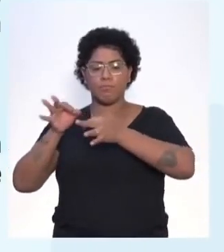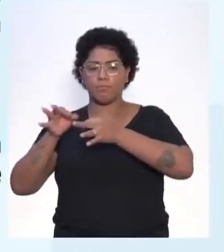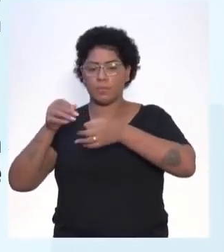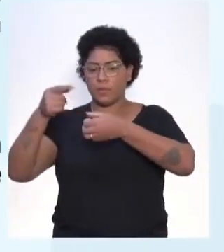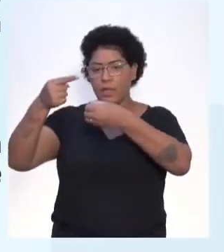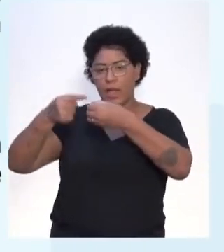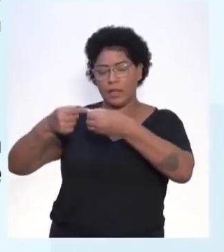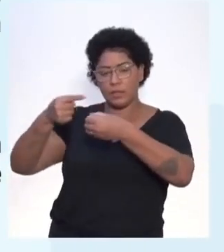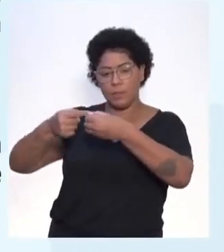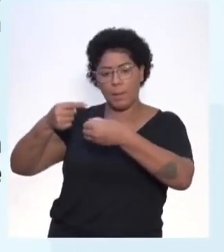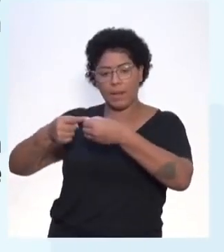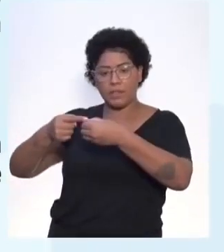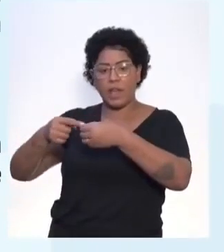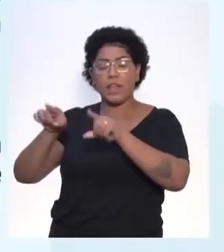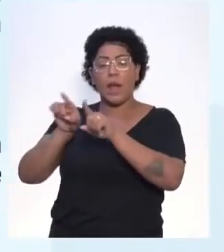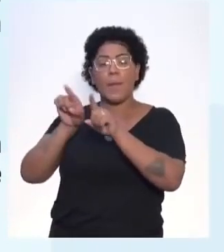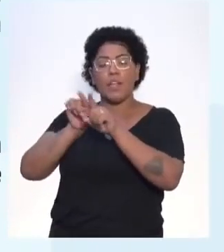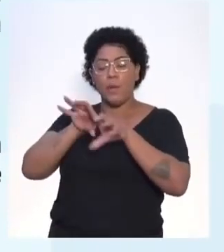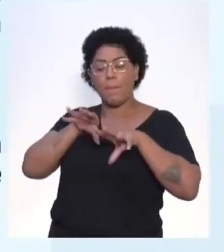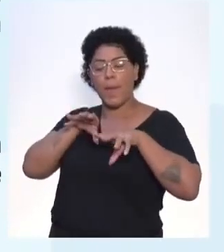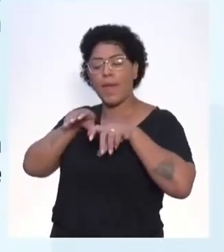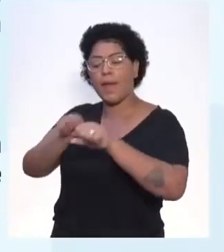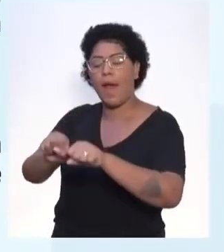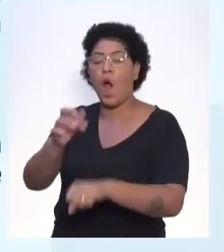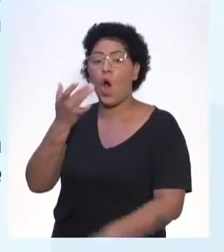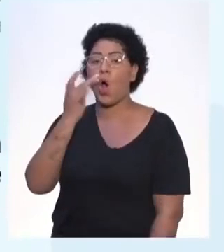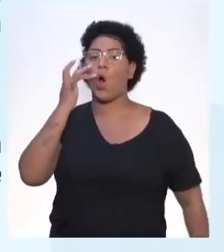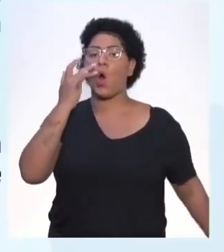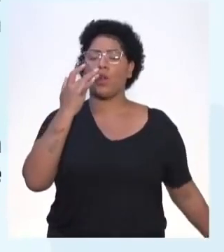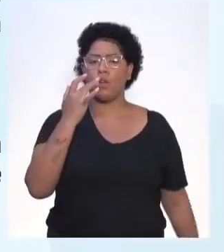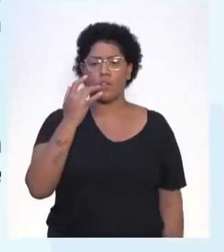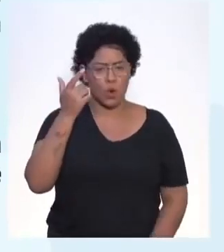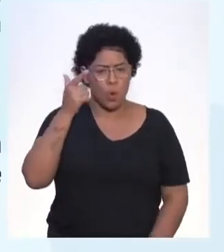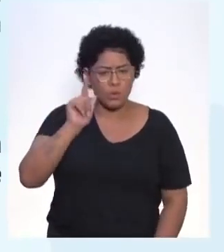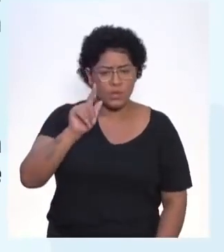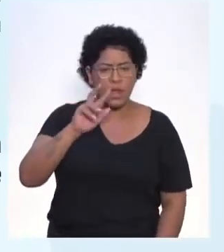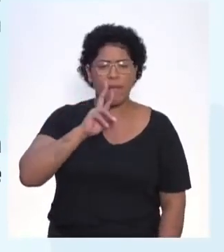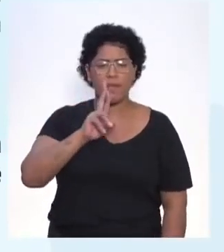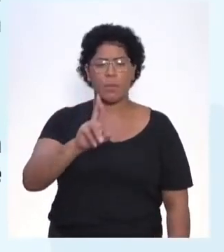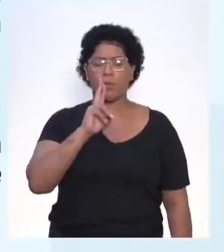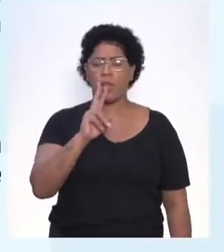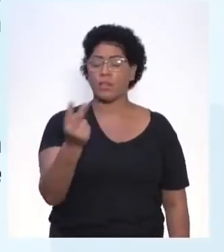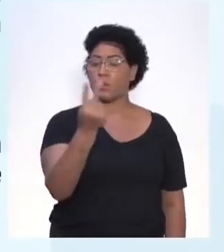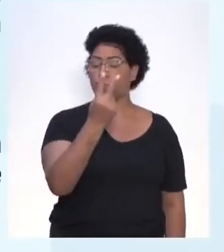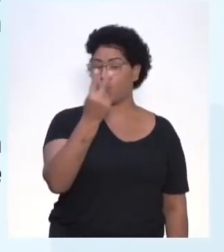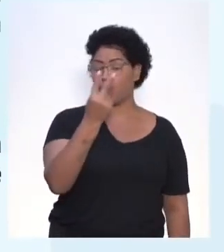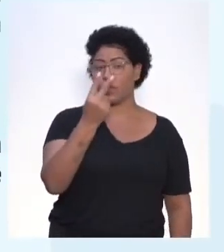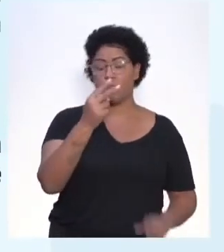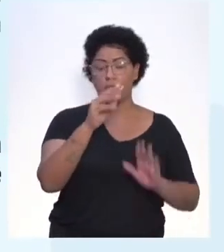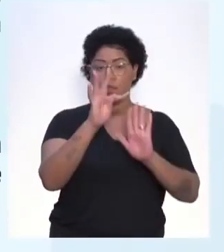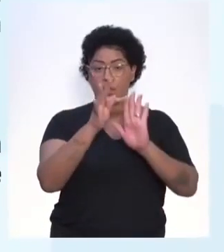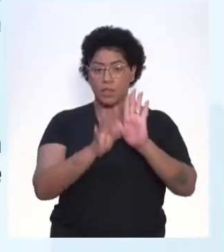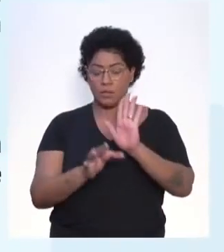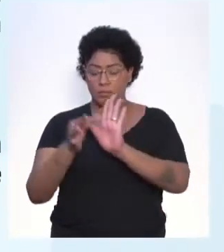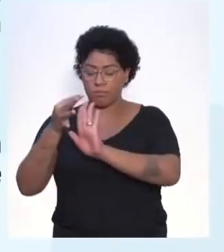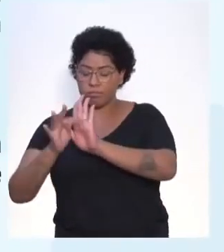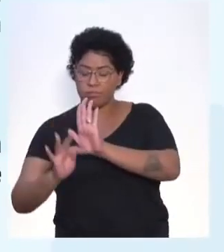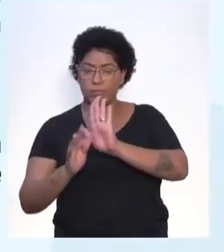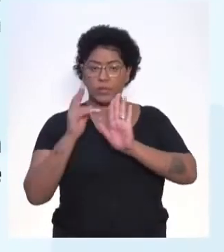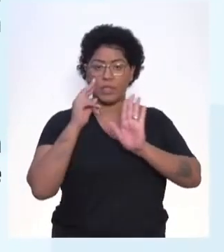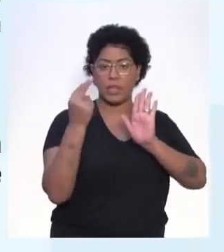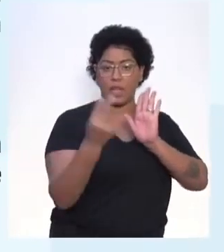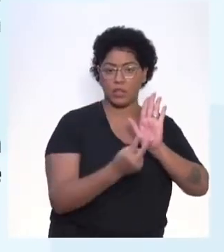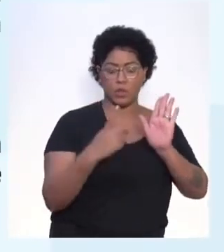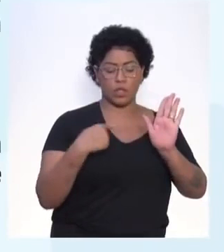territórios e à exploração de riquezas. Tentem responder essas duas perguntas de acordo com o que vocês assimilaram